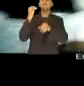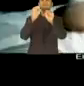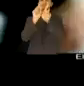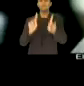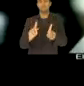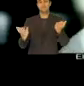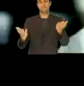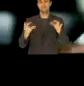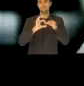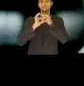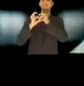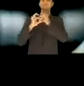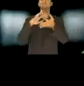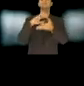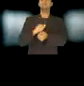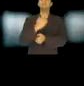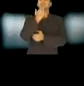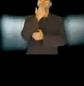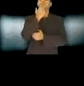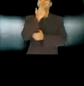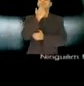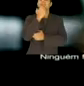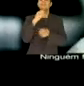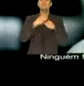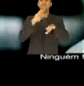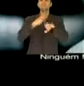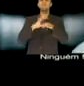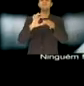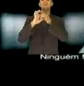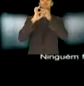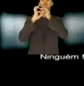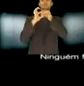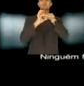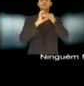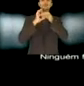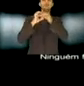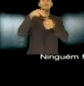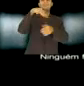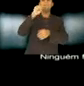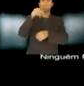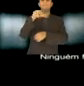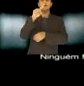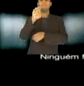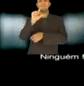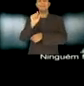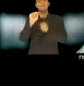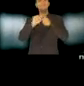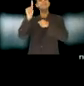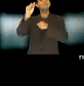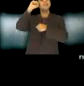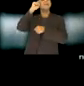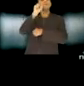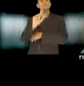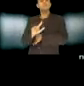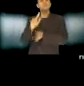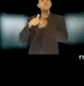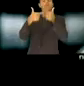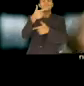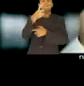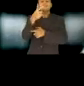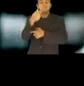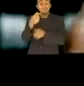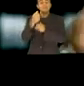dos maiores símbolos da paz e da união no mundo. Ninguém fez mais pela união do que Mandela fez na África do Sul,